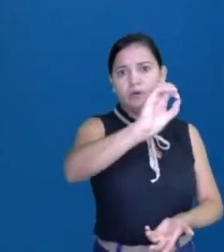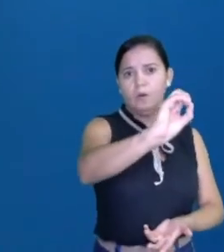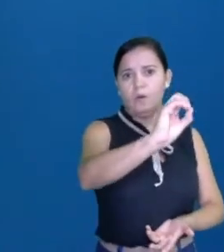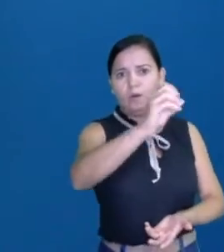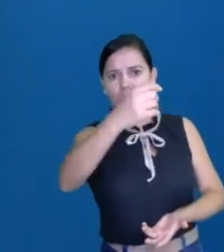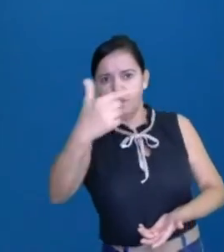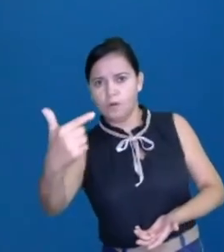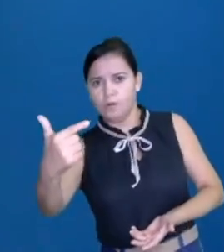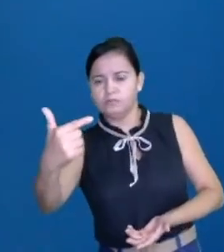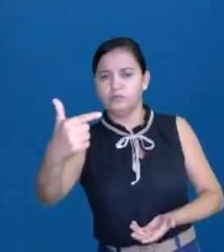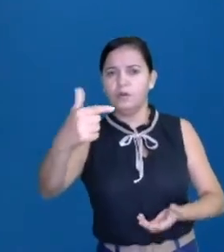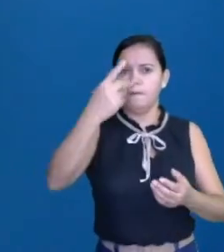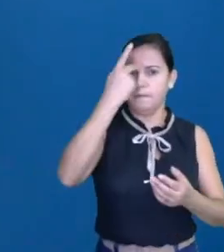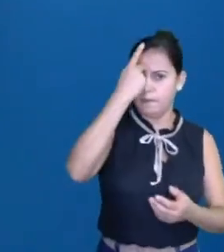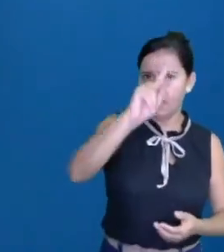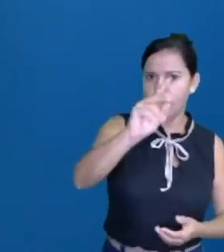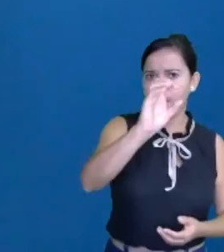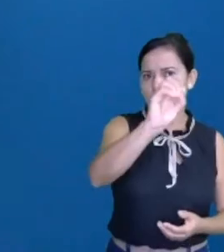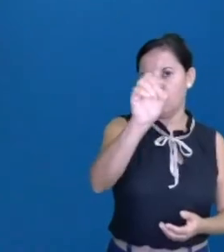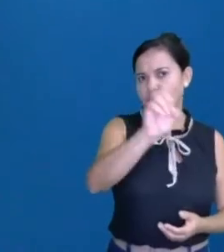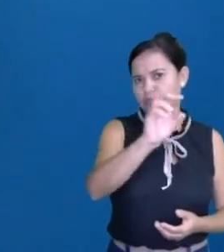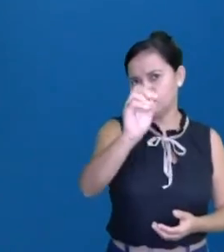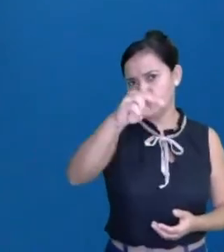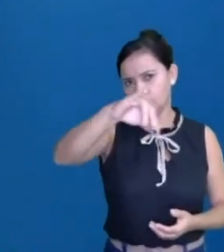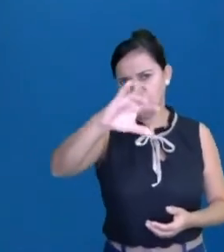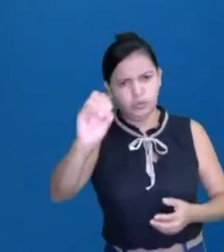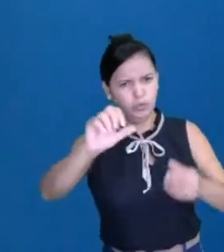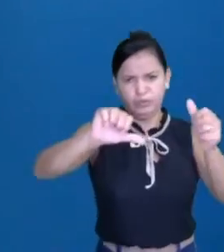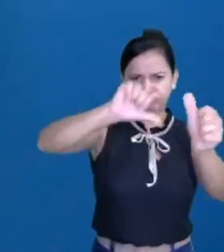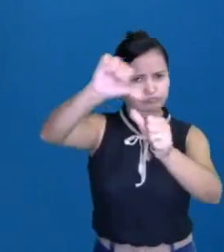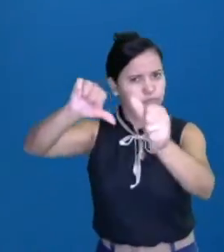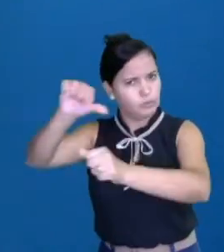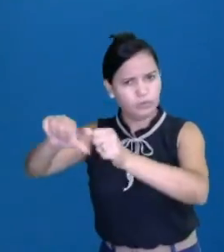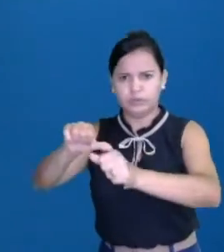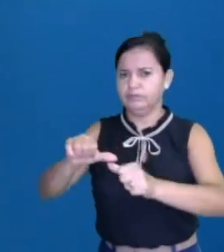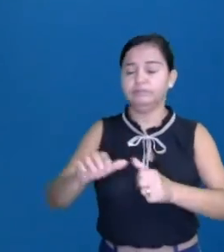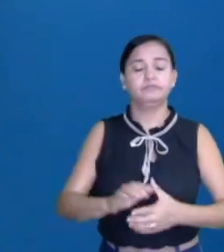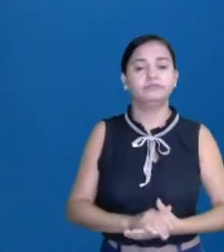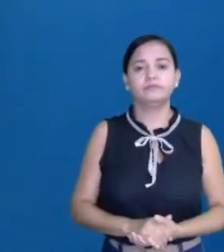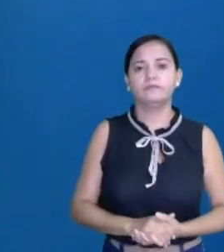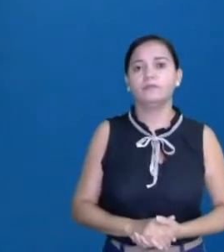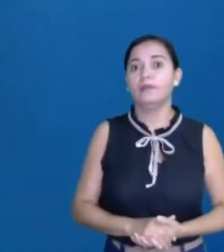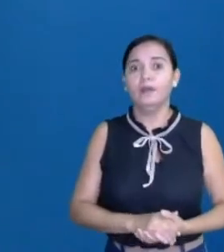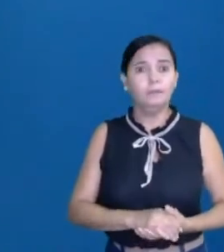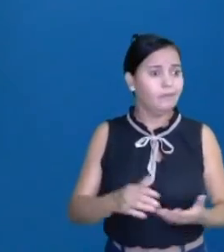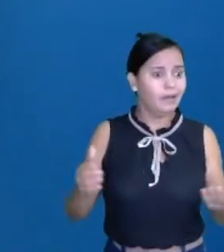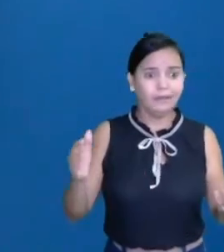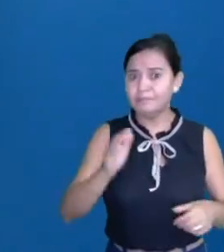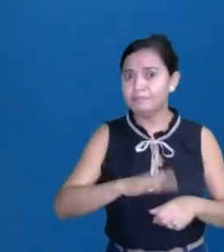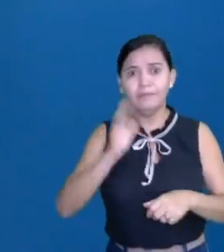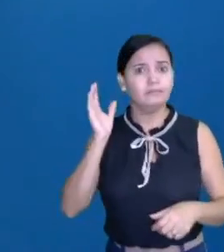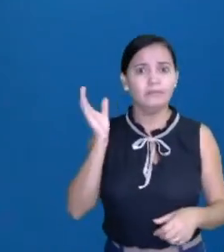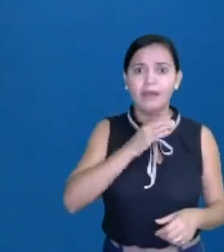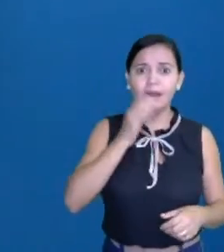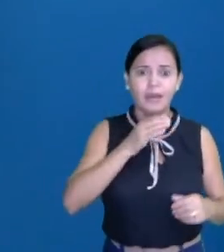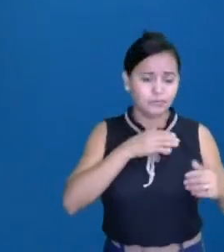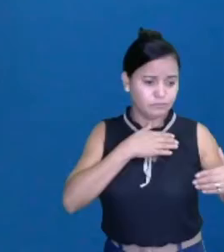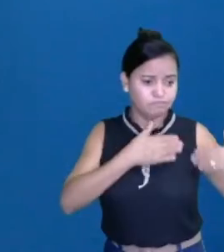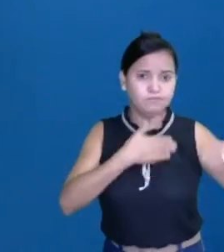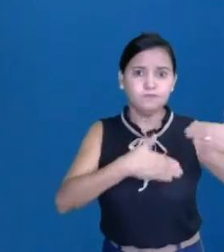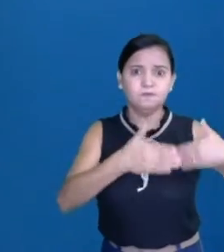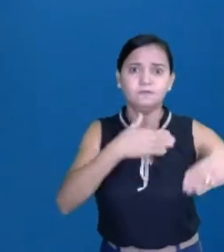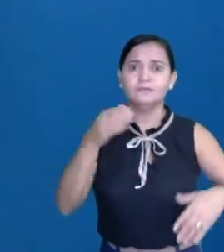tendo esse movimento. E aqui ele acelera de tal forma, de tal maneira, que não dá tempo do planeta, né, do